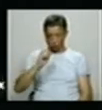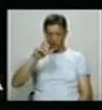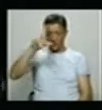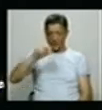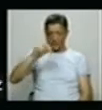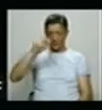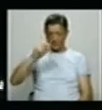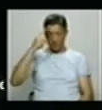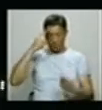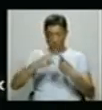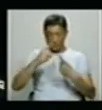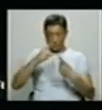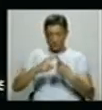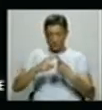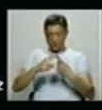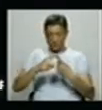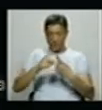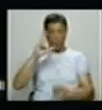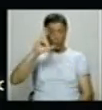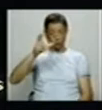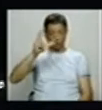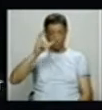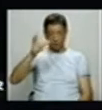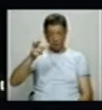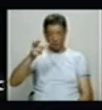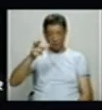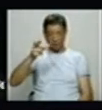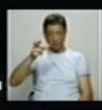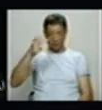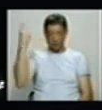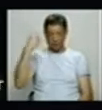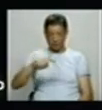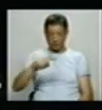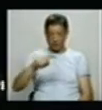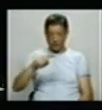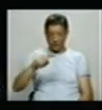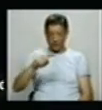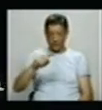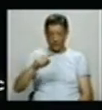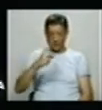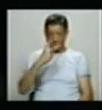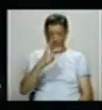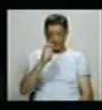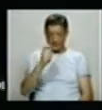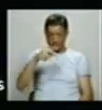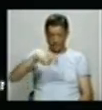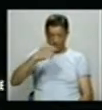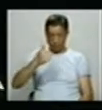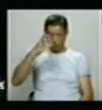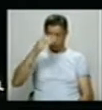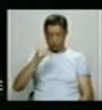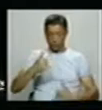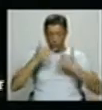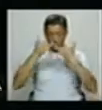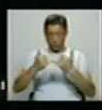daquelas missões na altura soviéticas que conseguiram tocar na superfície de Vênus e depois, poucos segundos, minutos